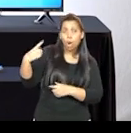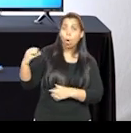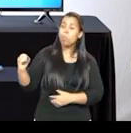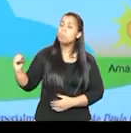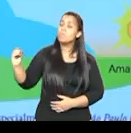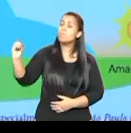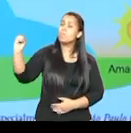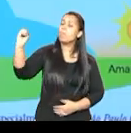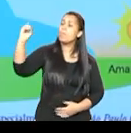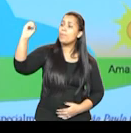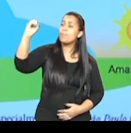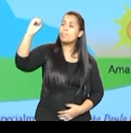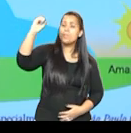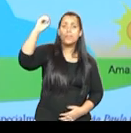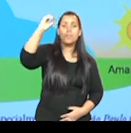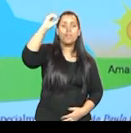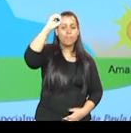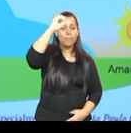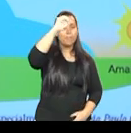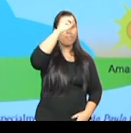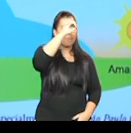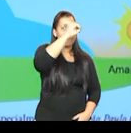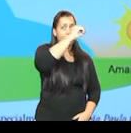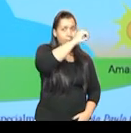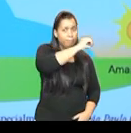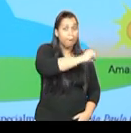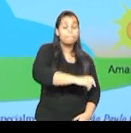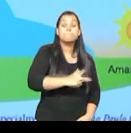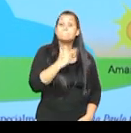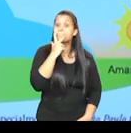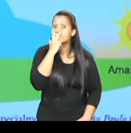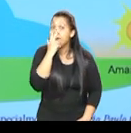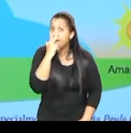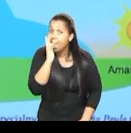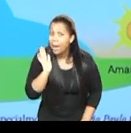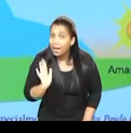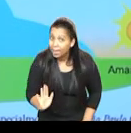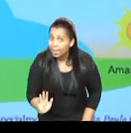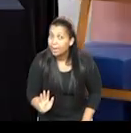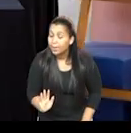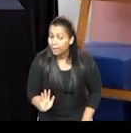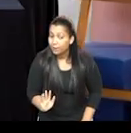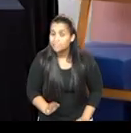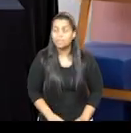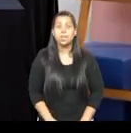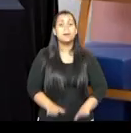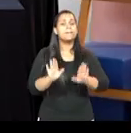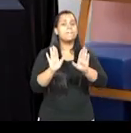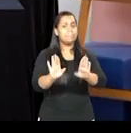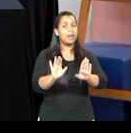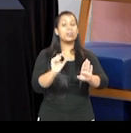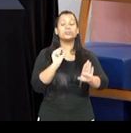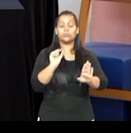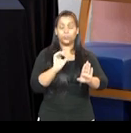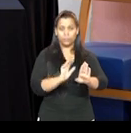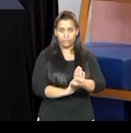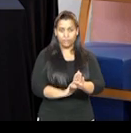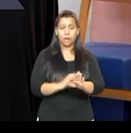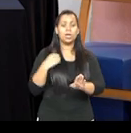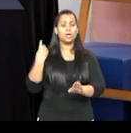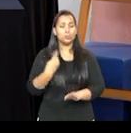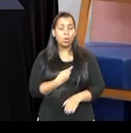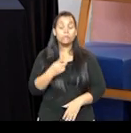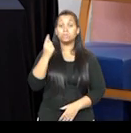céu. Esse é só um movimento aparente, como vocês já viram na aula anterior. Mas, considerando isso, a gente